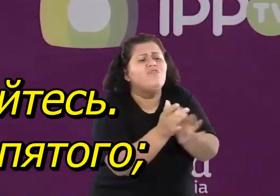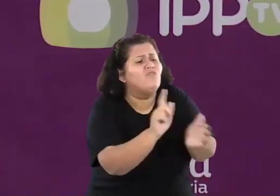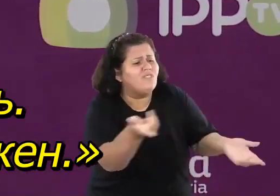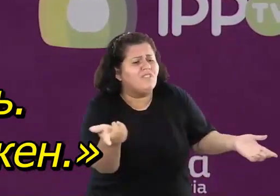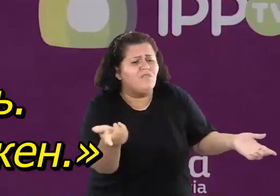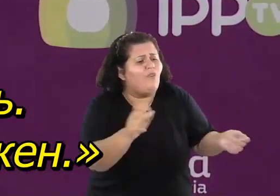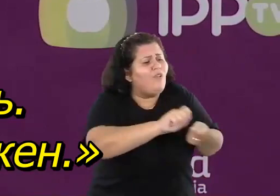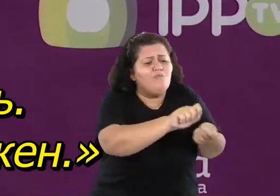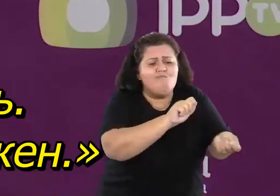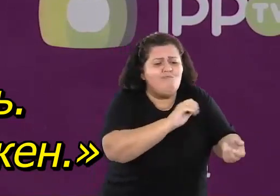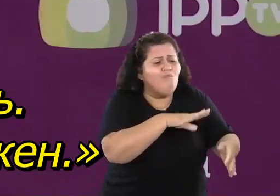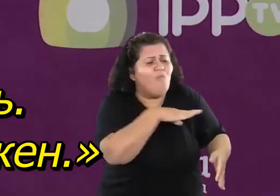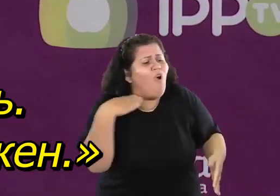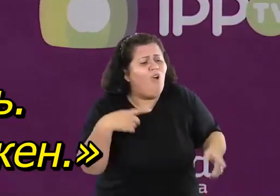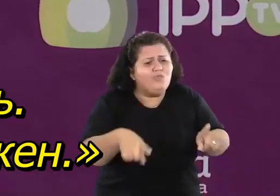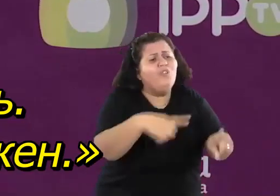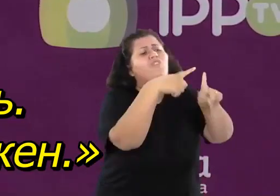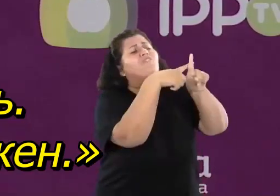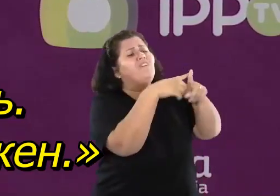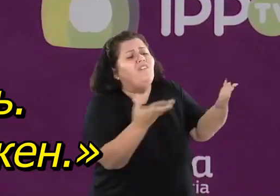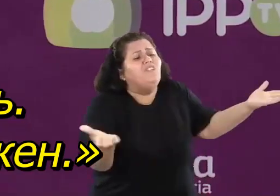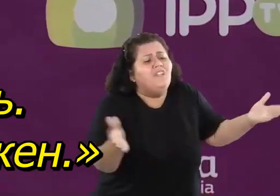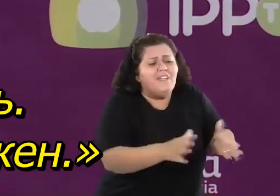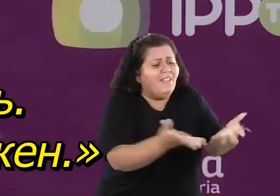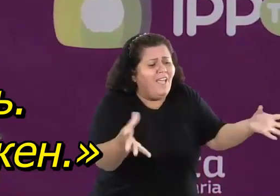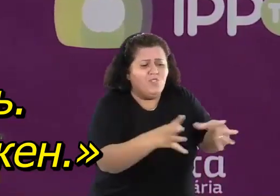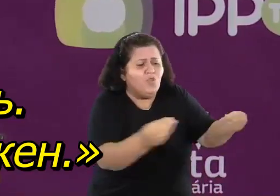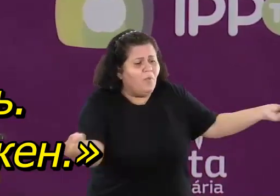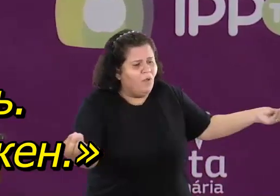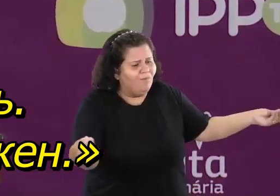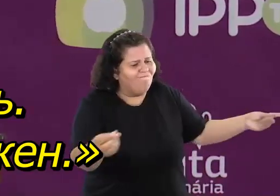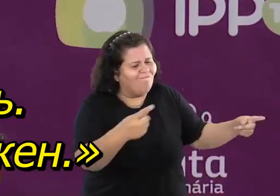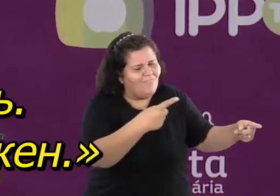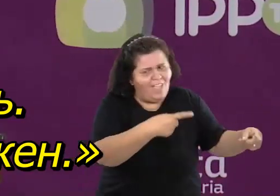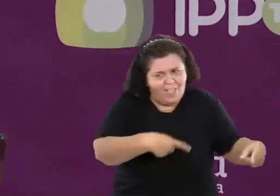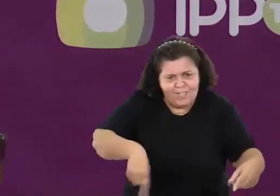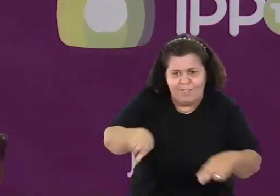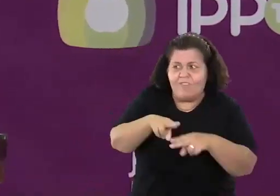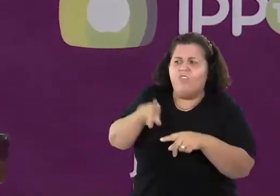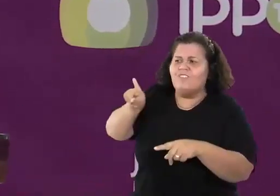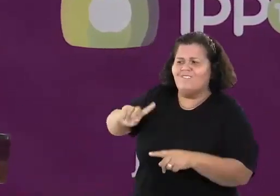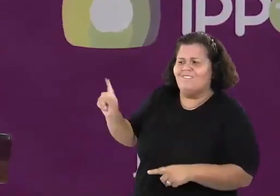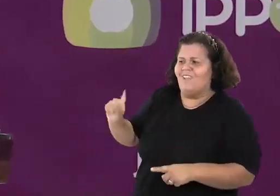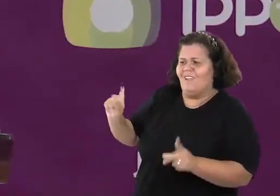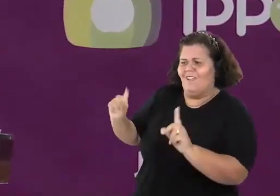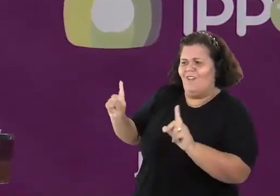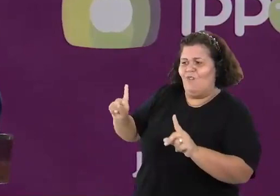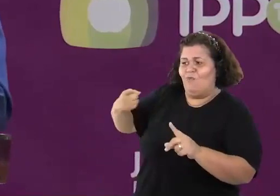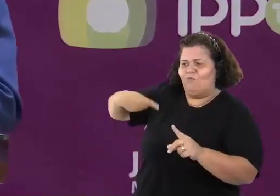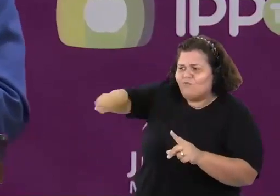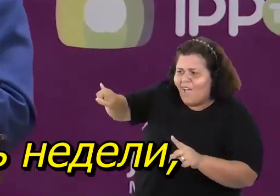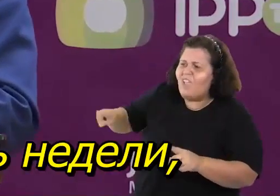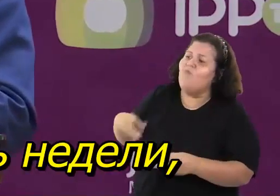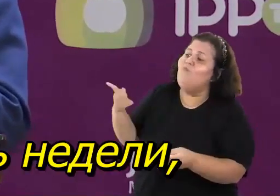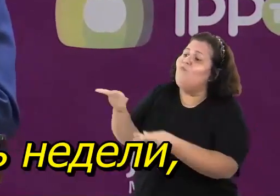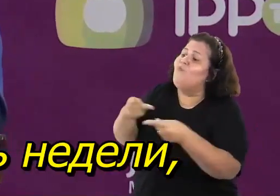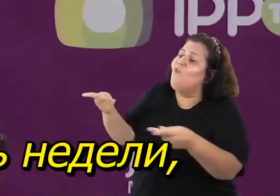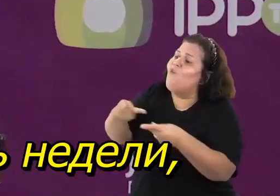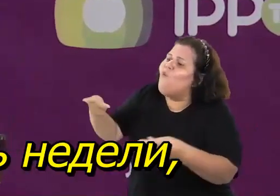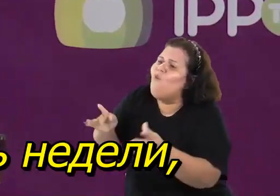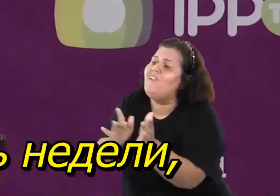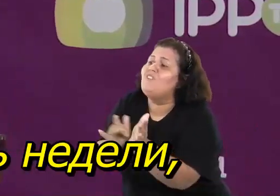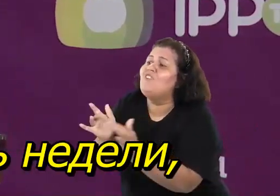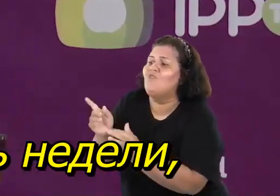crucificado. Ele ressuscitou, não está mais aqui. Veja o lugar onde o tinham posto. Veja o verso 9. Havendo